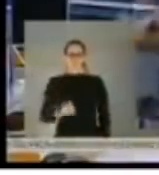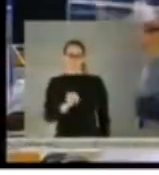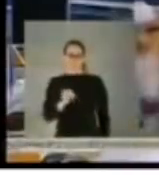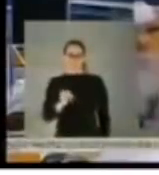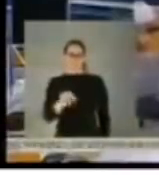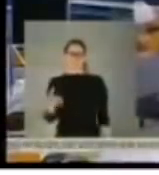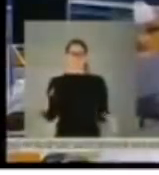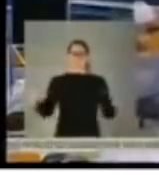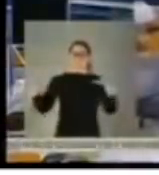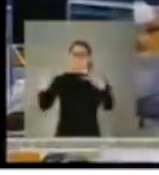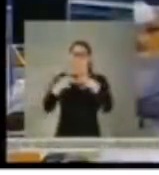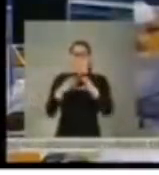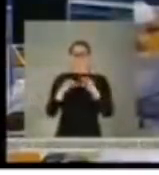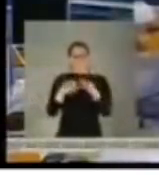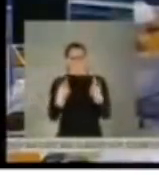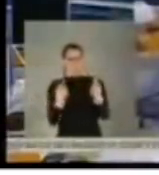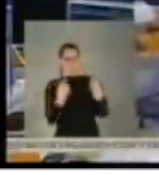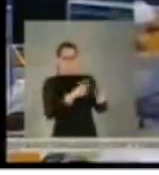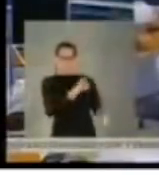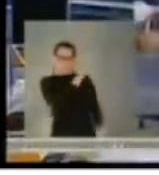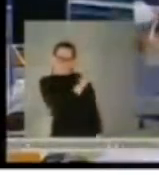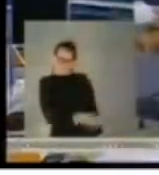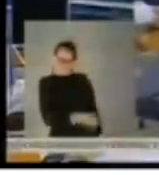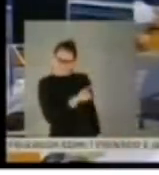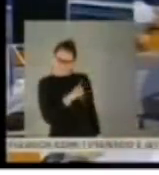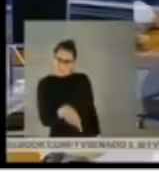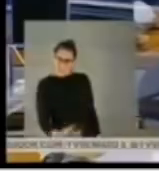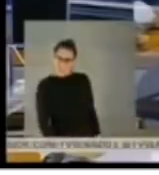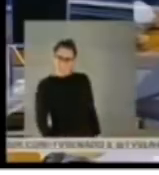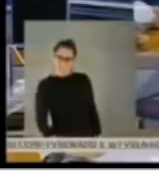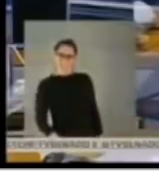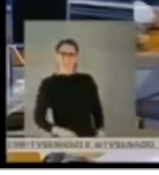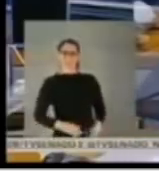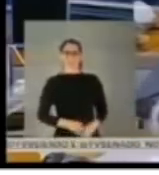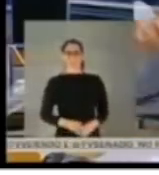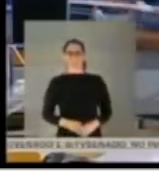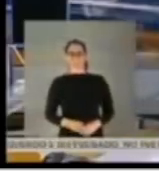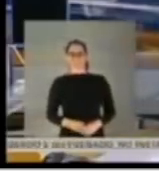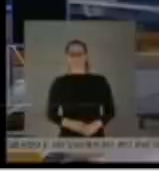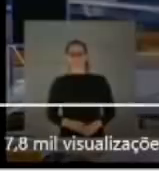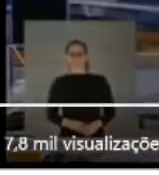há um conchavo de todos contra você. E mais,